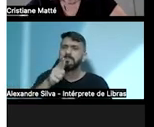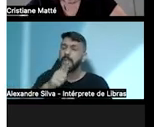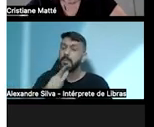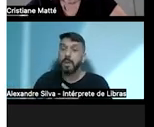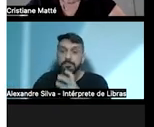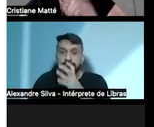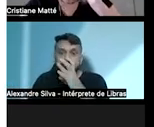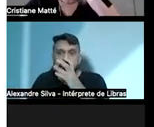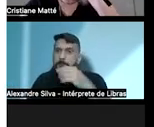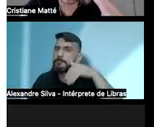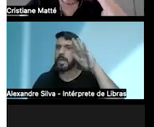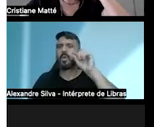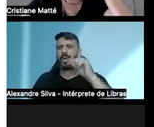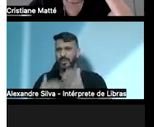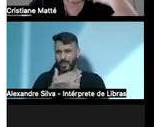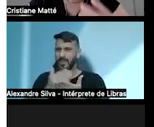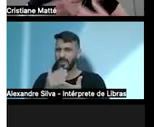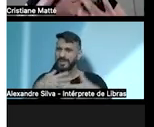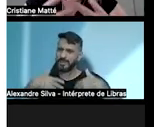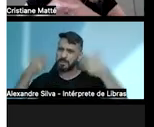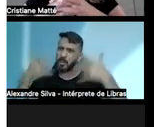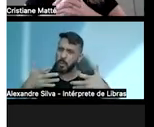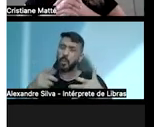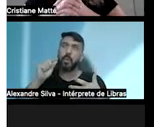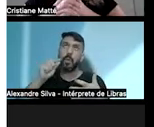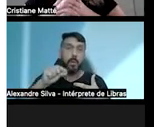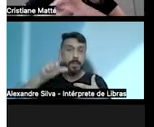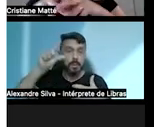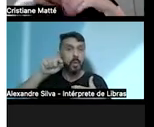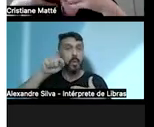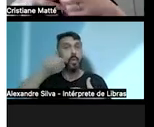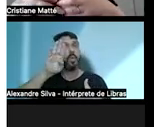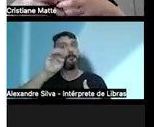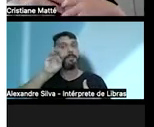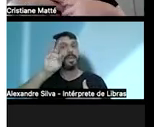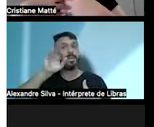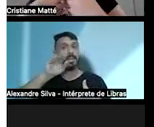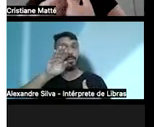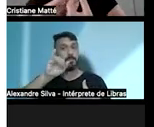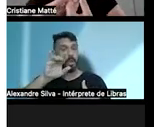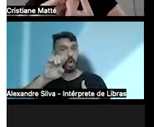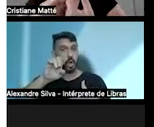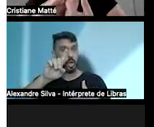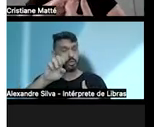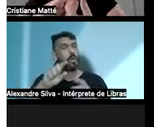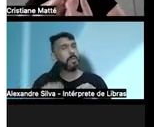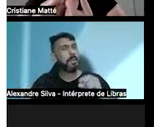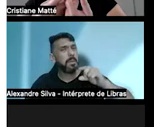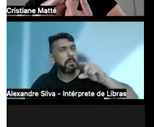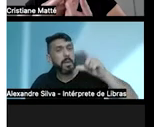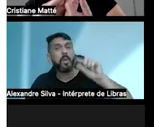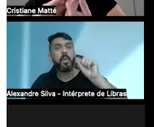impressionante, a gente falou lá no início, né, que o aumento do peptídeo beta-amiloide levava ao aumento da formação